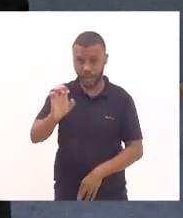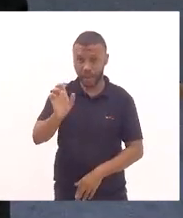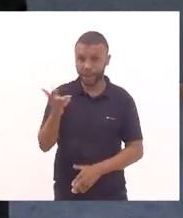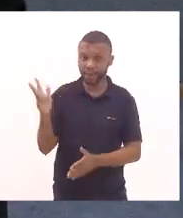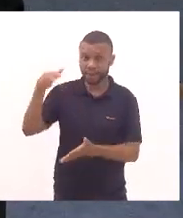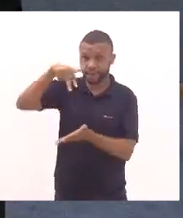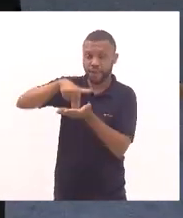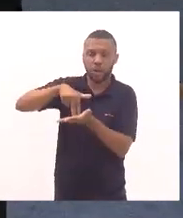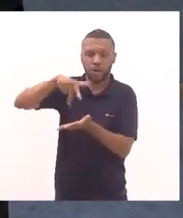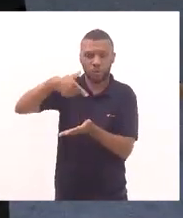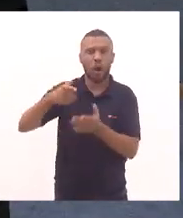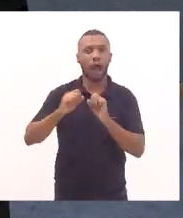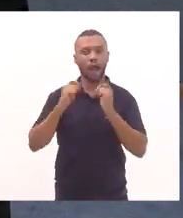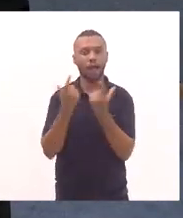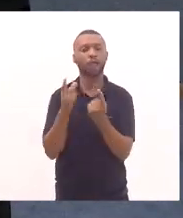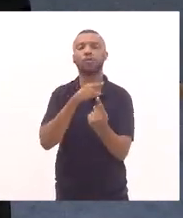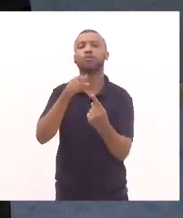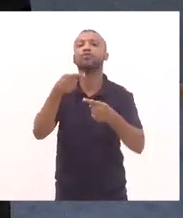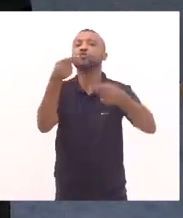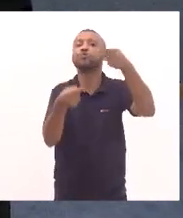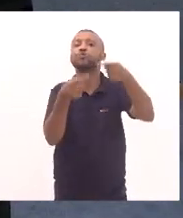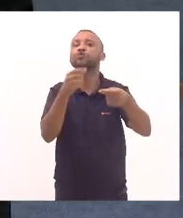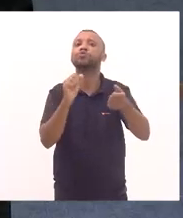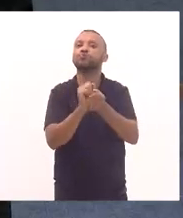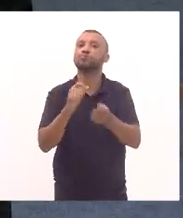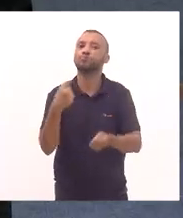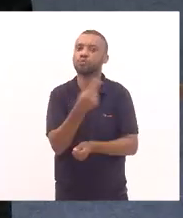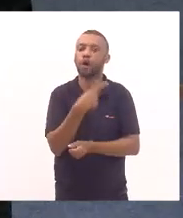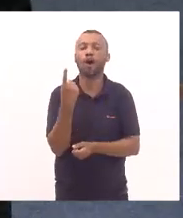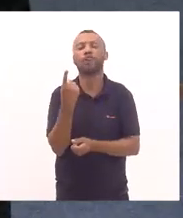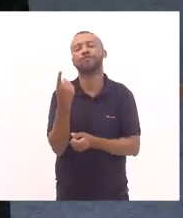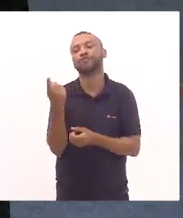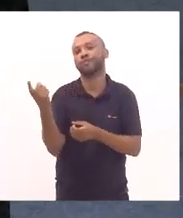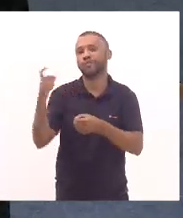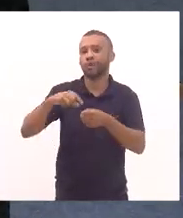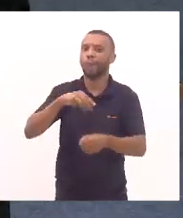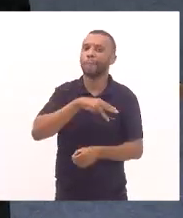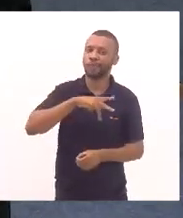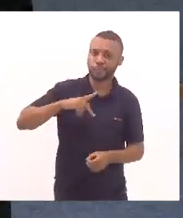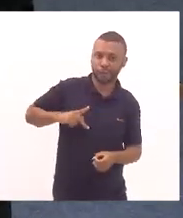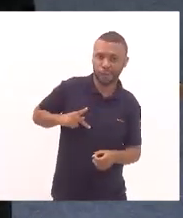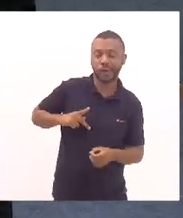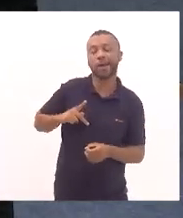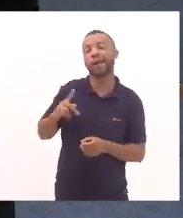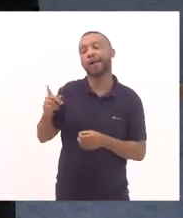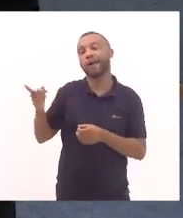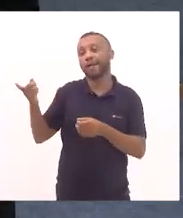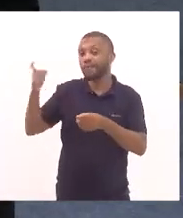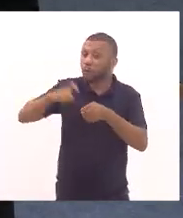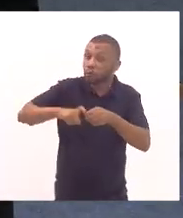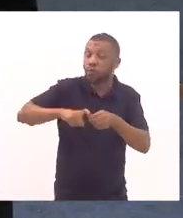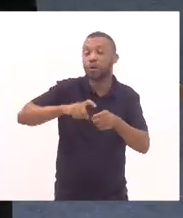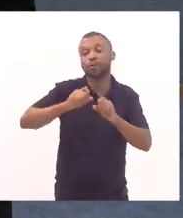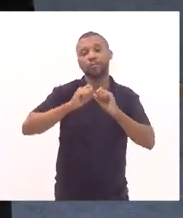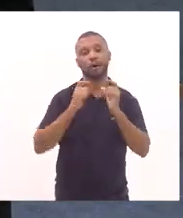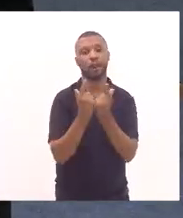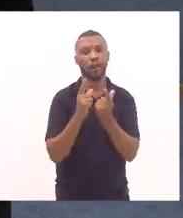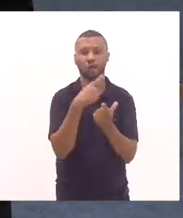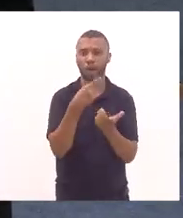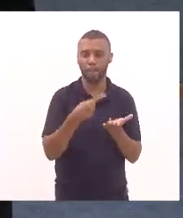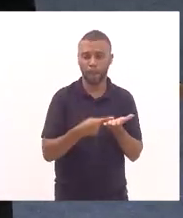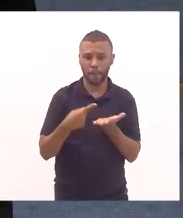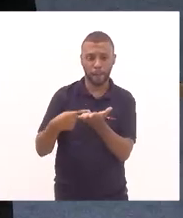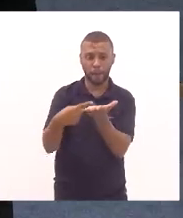casa discutir o texto conosco, voltou ao Ministério Público, voltou a essa casa. Chegamos a um consenso de